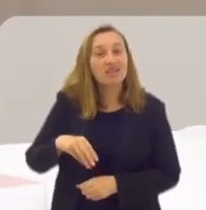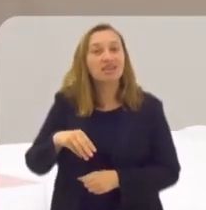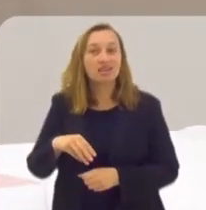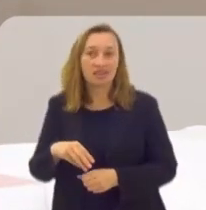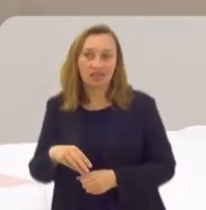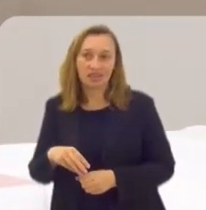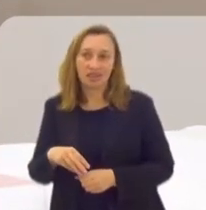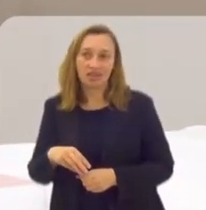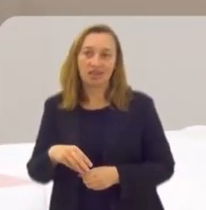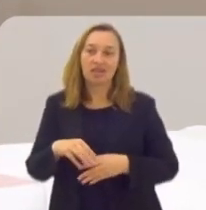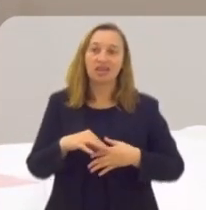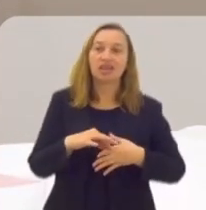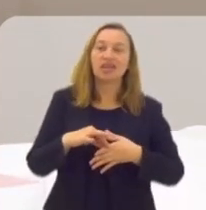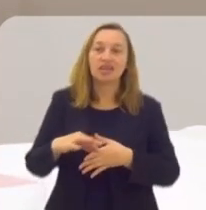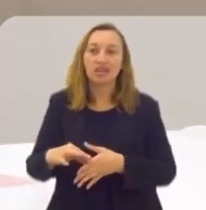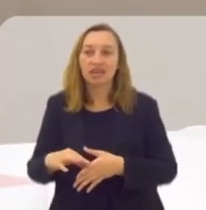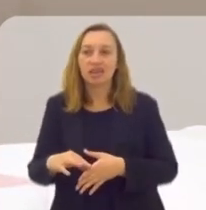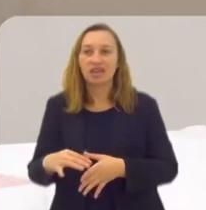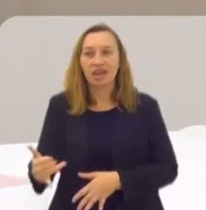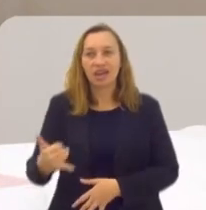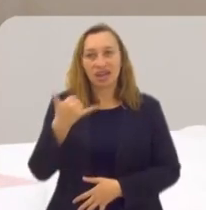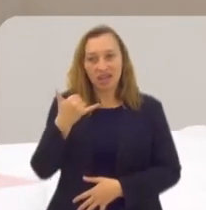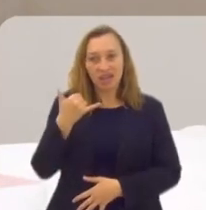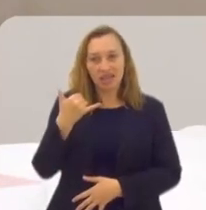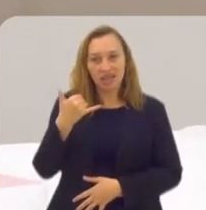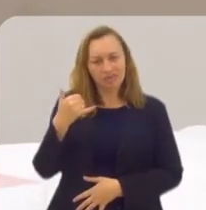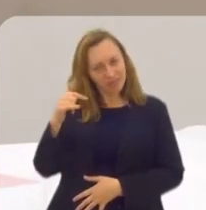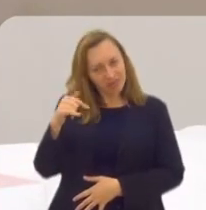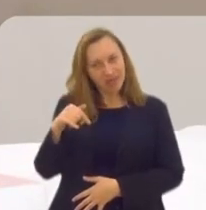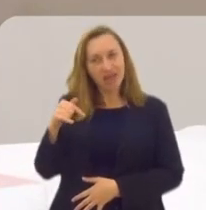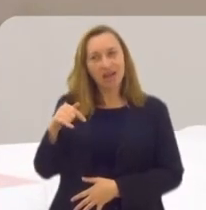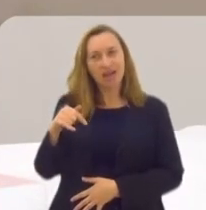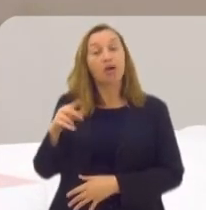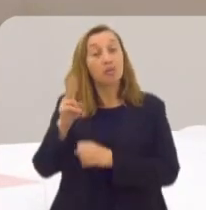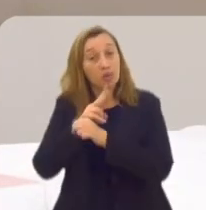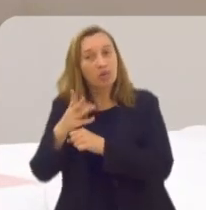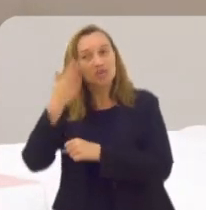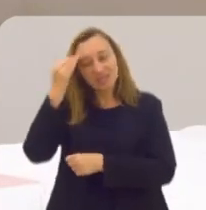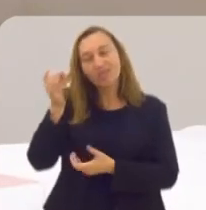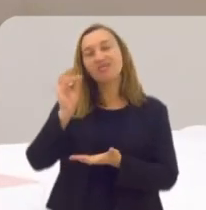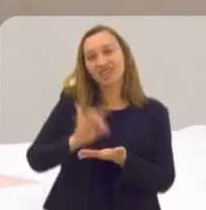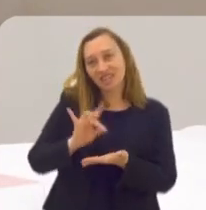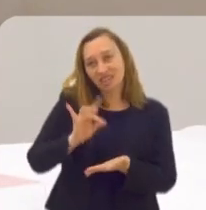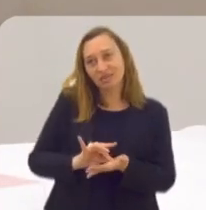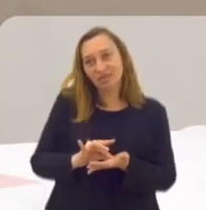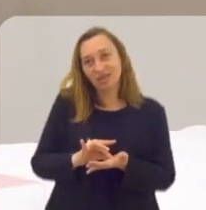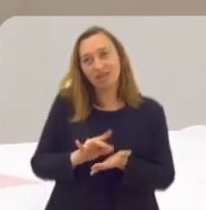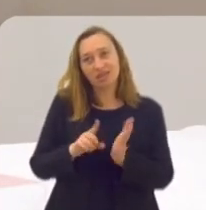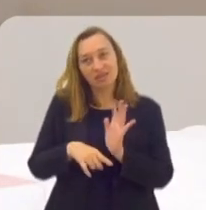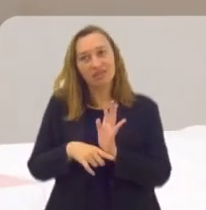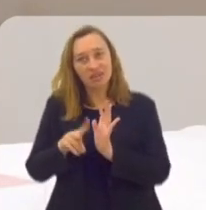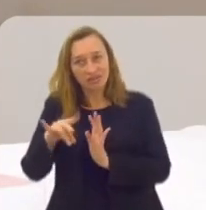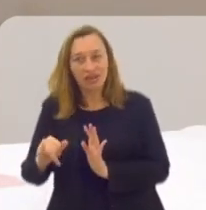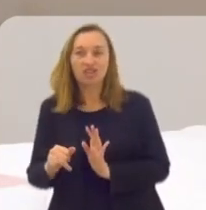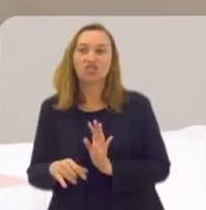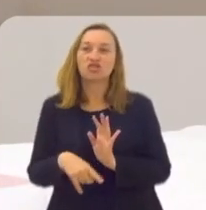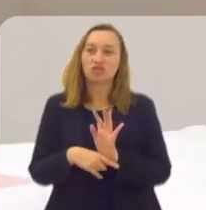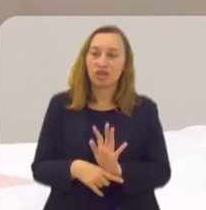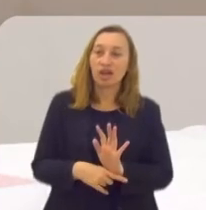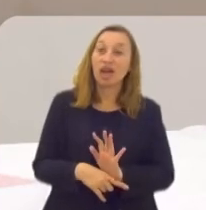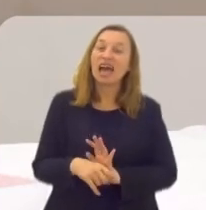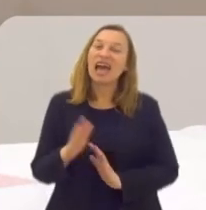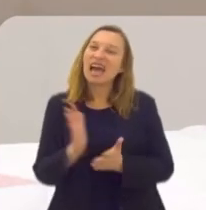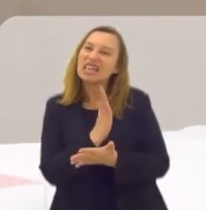quem são, o que fazem. Ligue para cá. Procure saber realmente se vai te